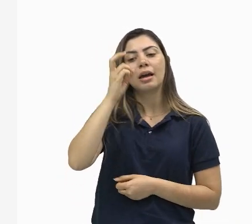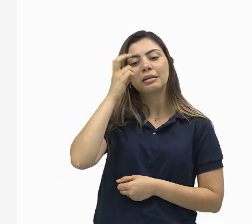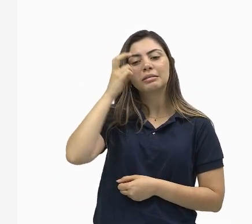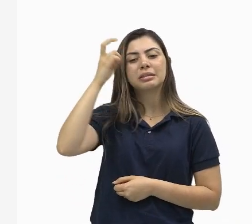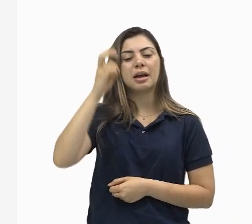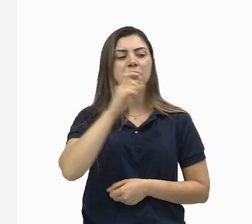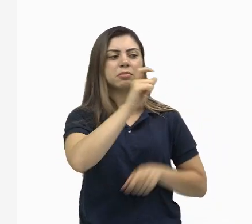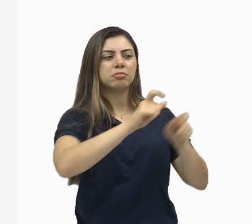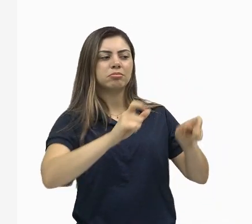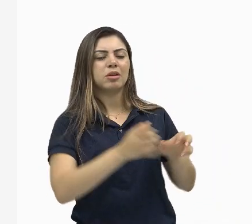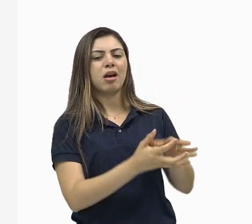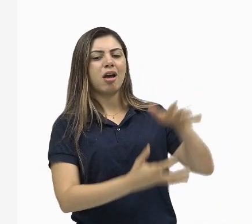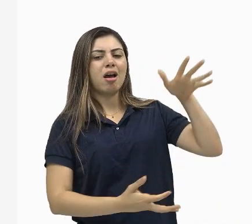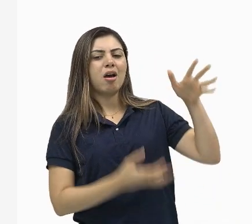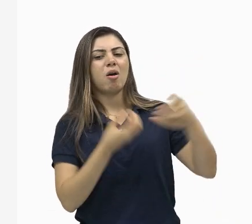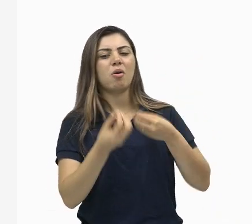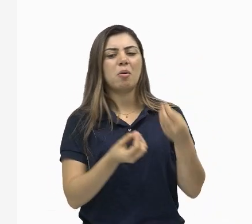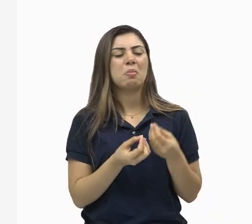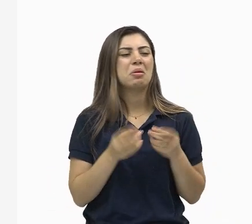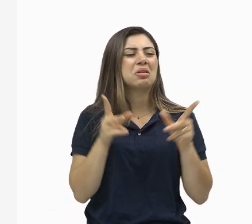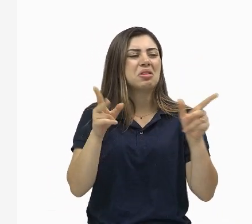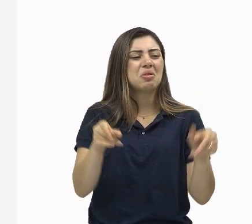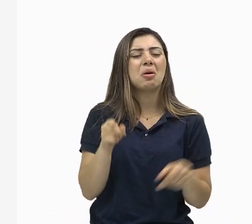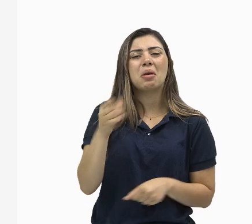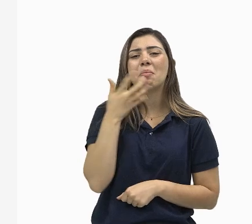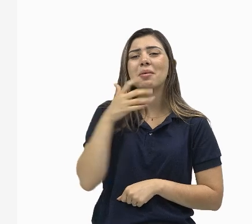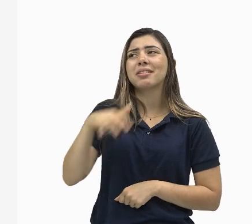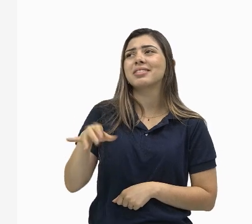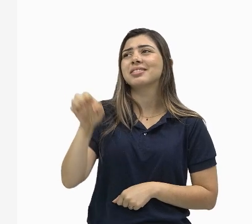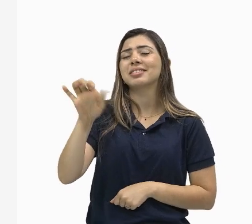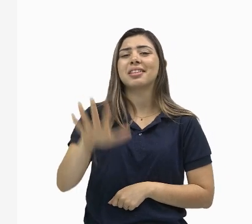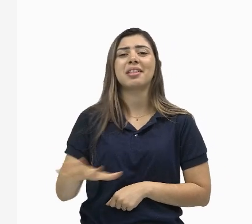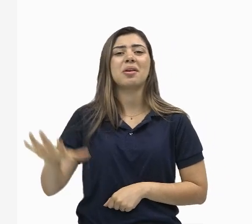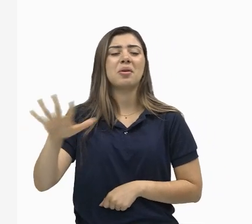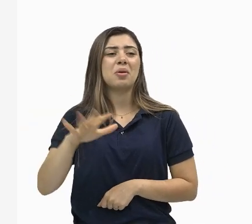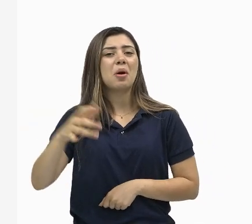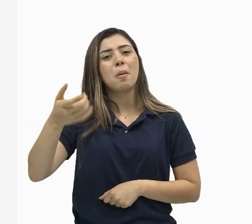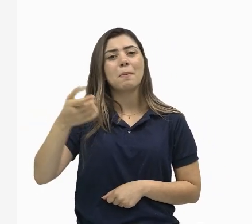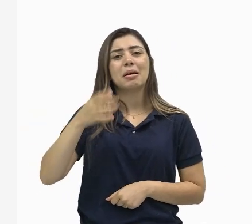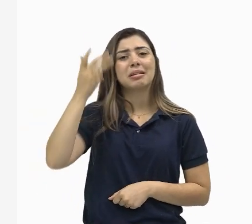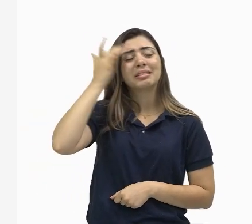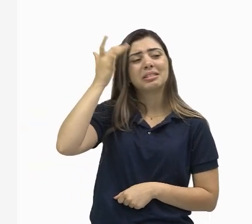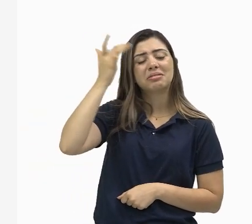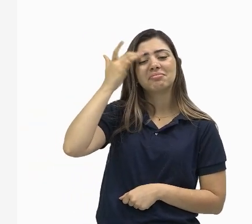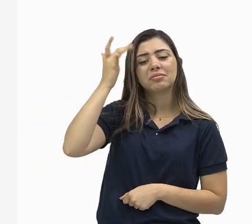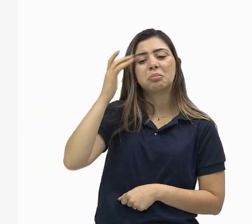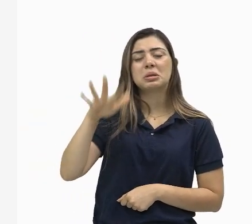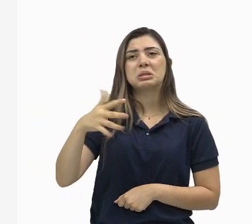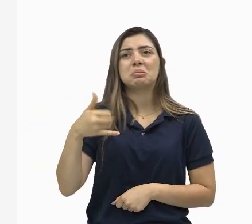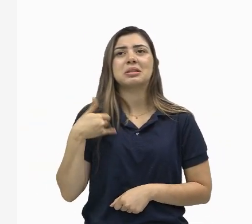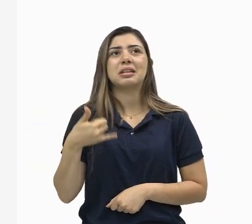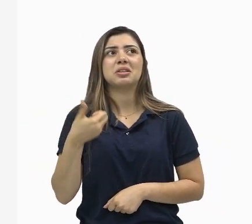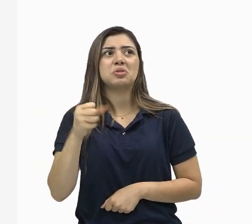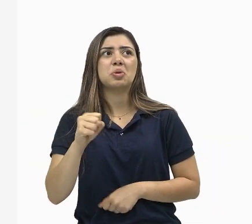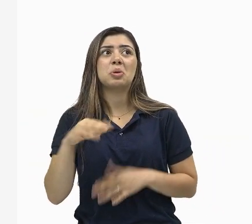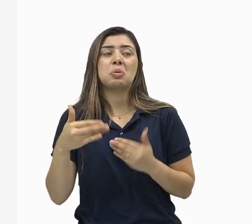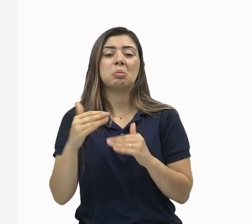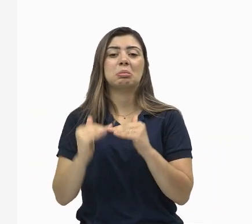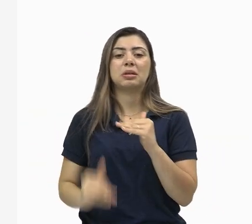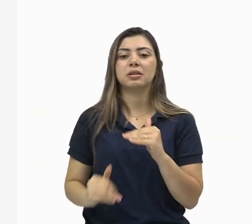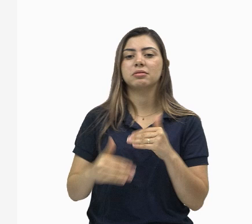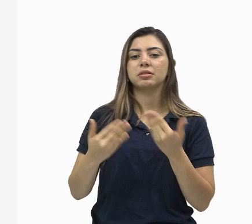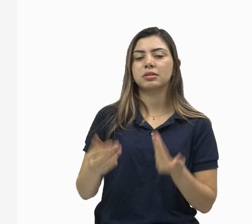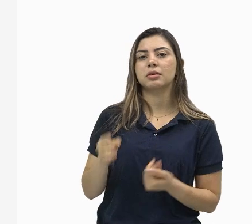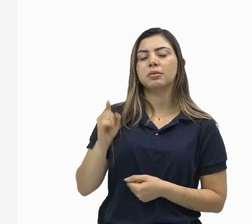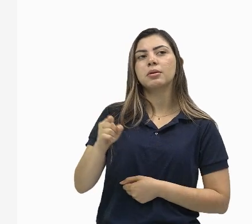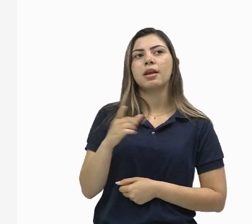um daqueles adultos correspondia à de uma criança europeia na faixa de 8 anos, ou menos ainda. Os